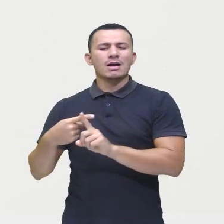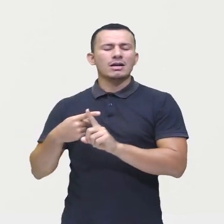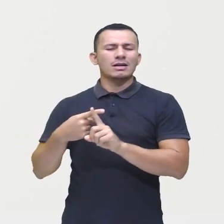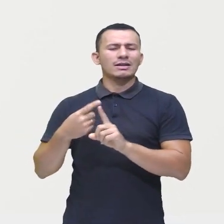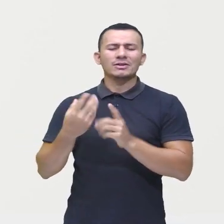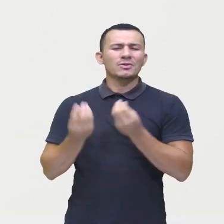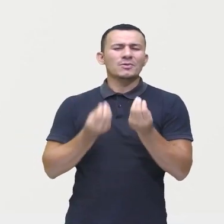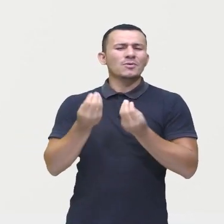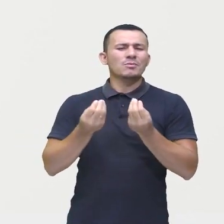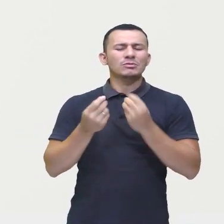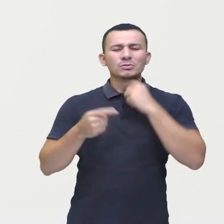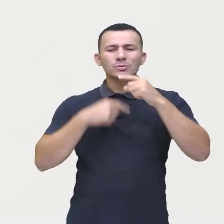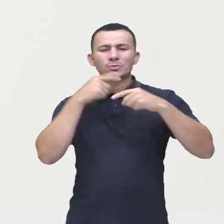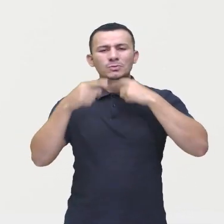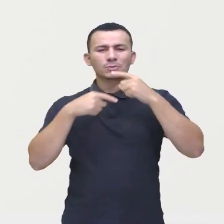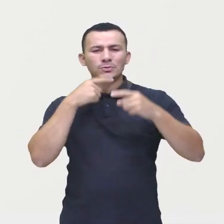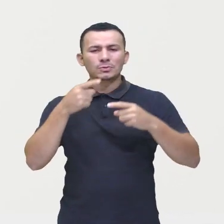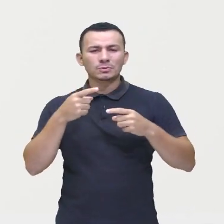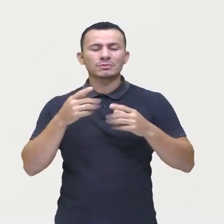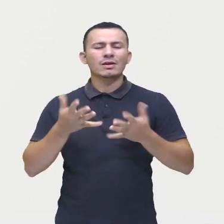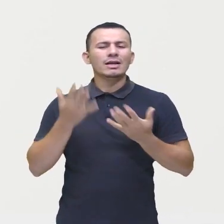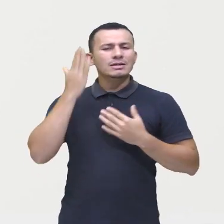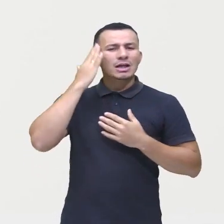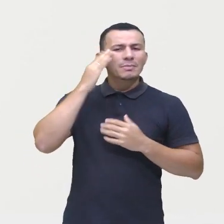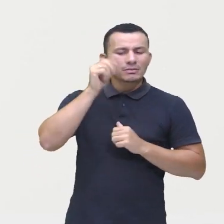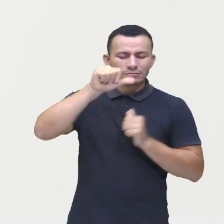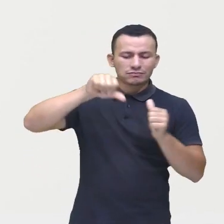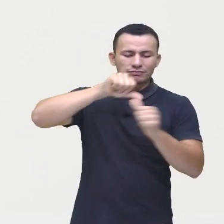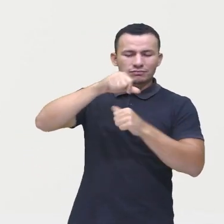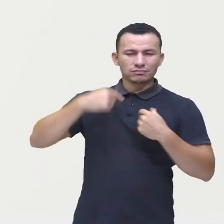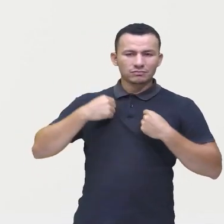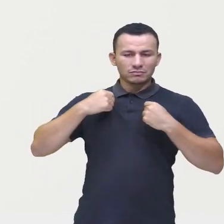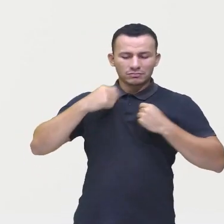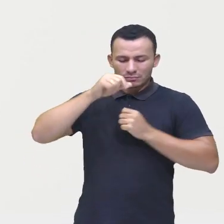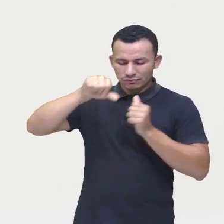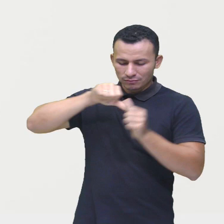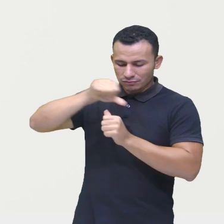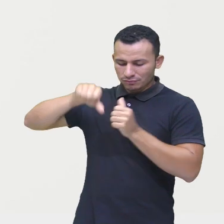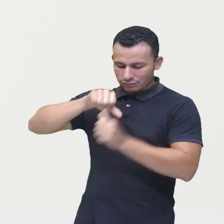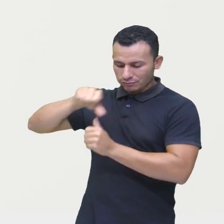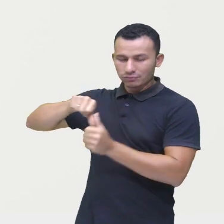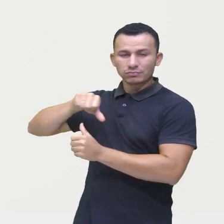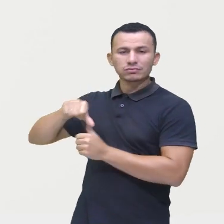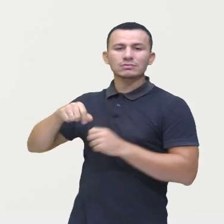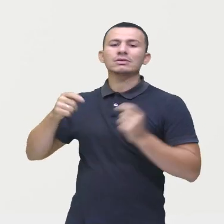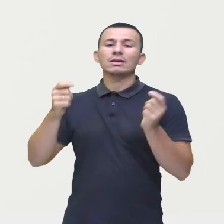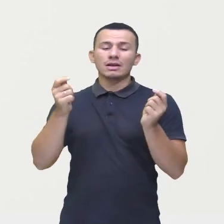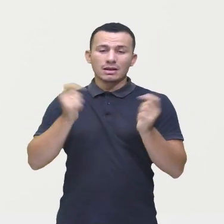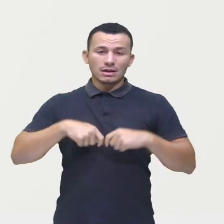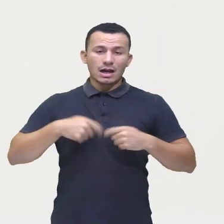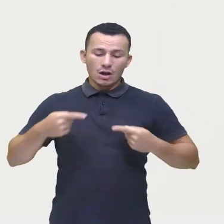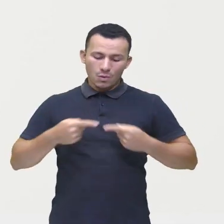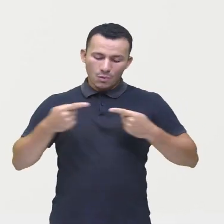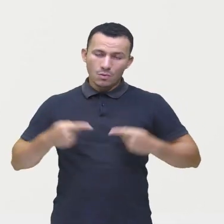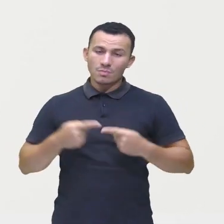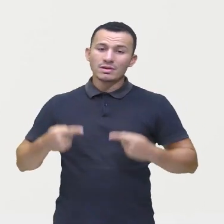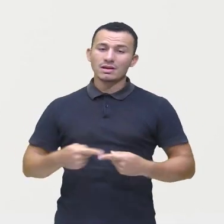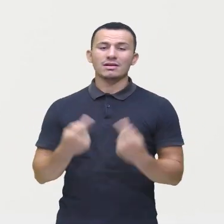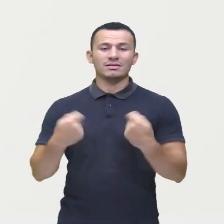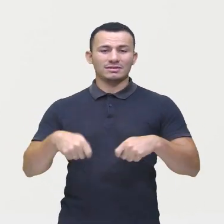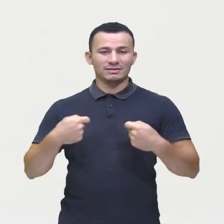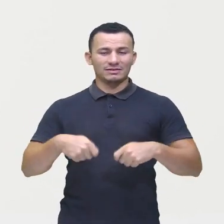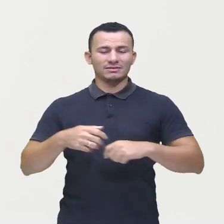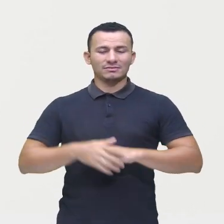vou fazer? Bom, se eu quero saber de quantas maneiras diferentes ele pode se vestir, eu tenho que fazer o quê? Combinações, tá